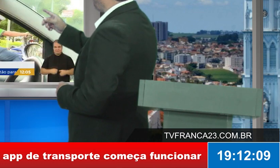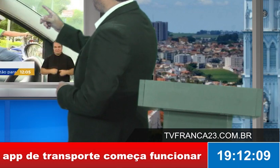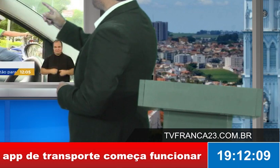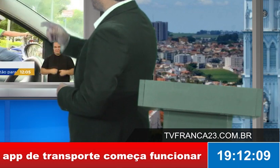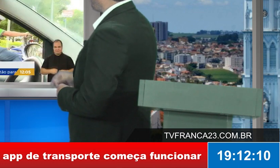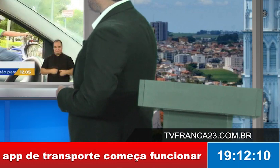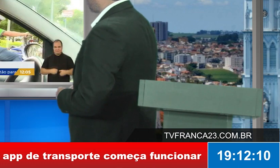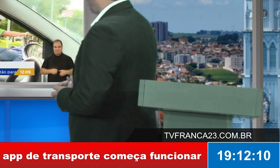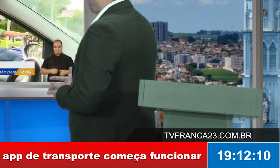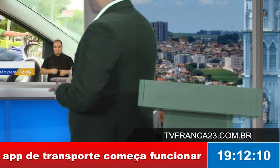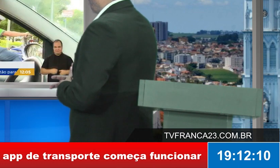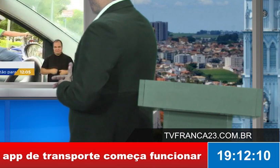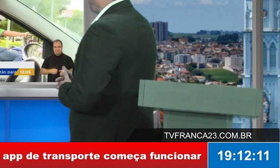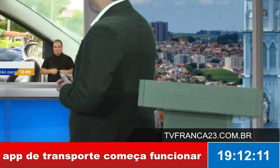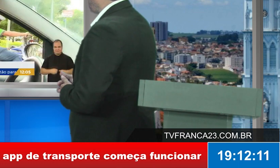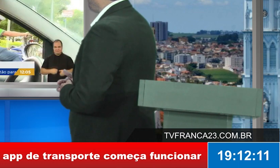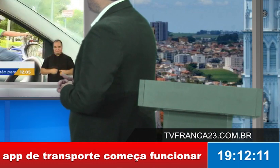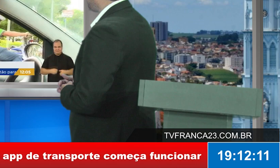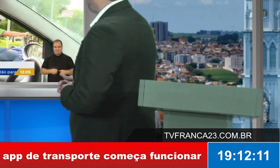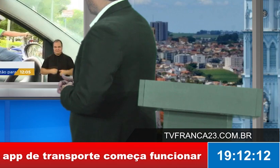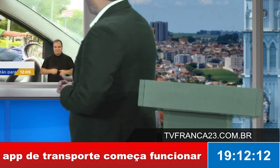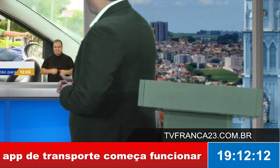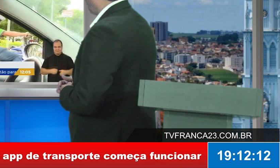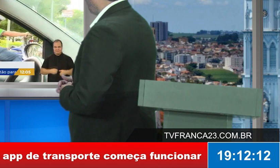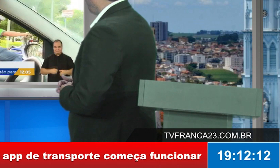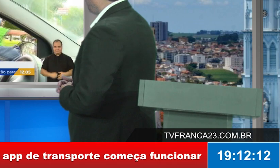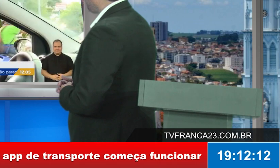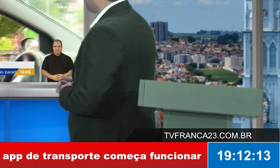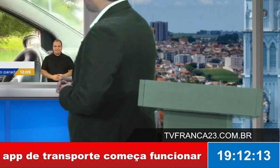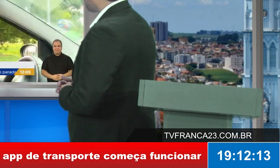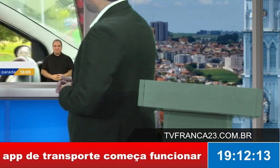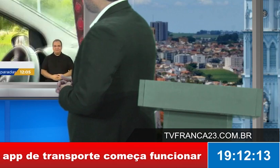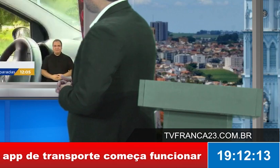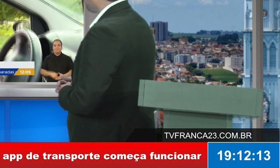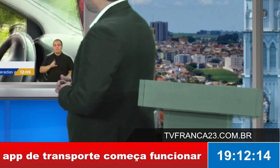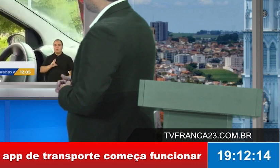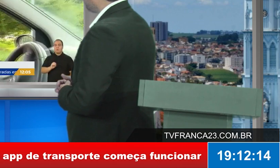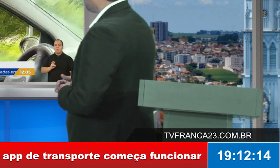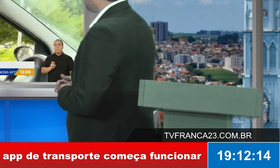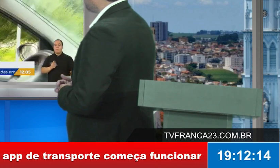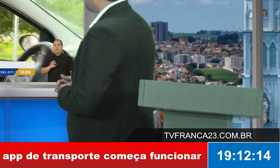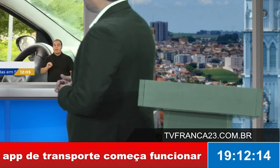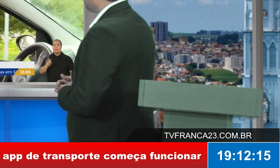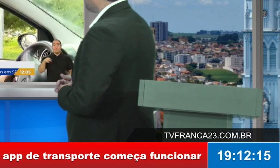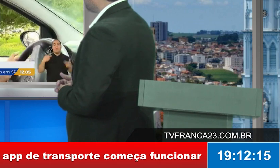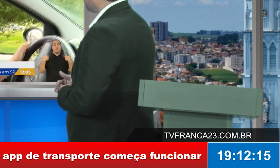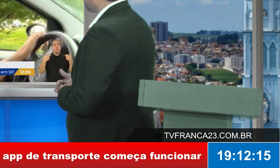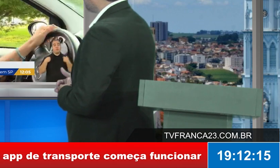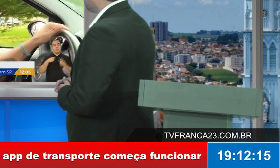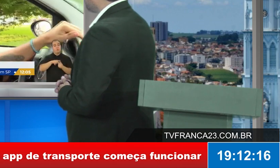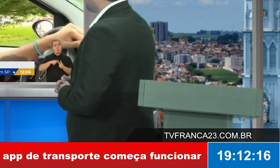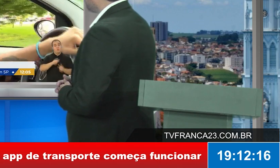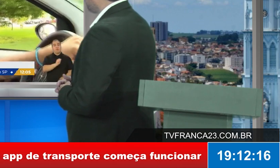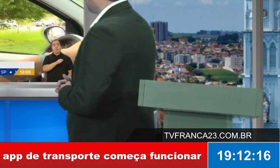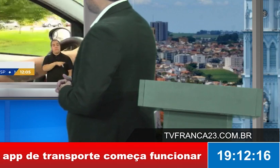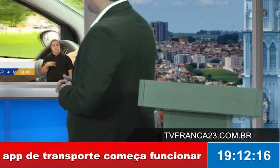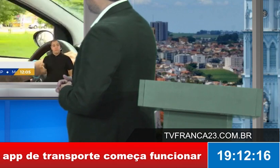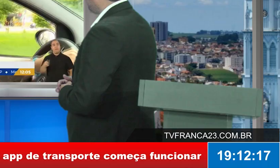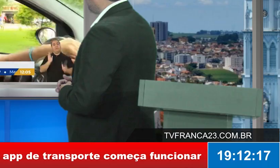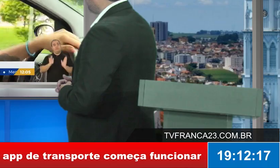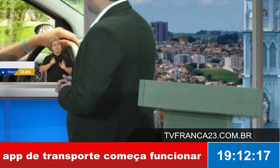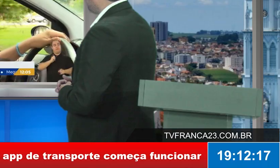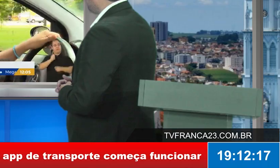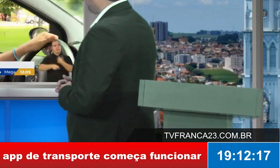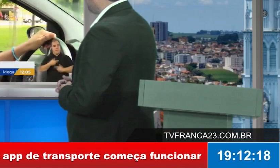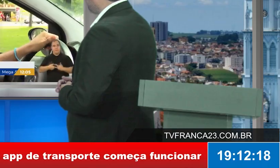porque em São Paulo já começou o app municipal. Roberto é motorista em dois aplicativos e chegou a ter jornadas